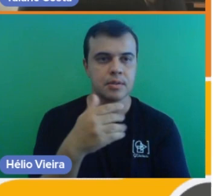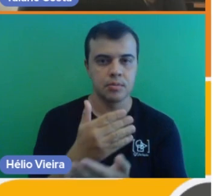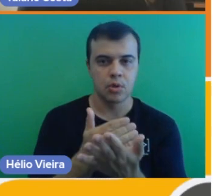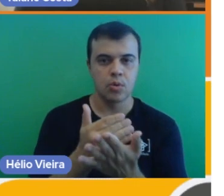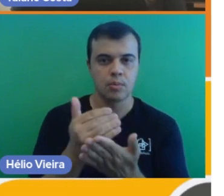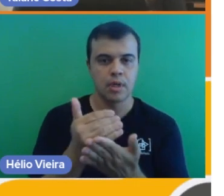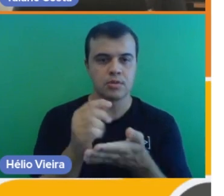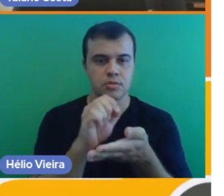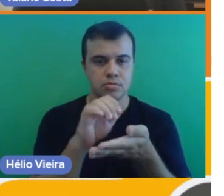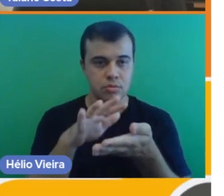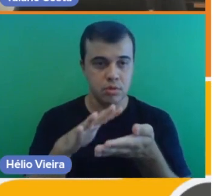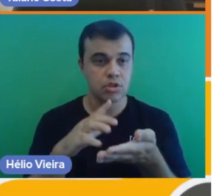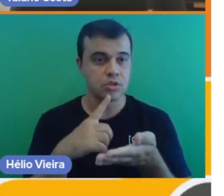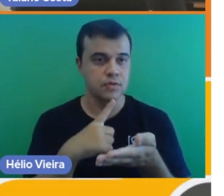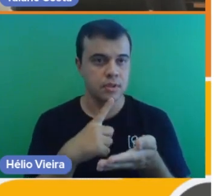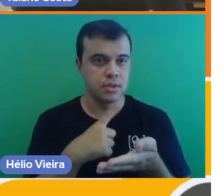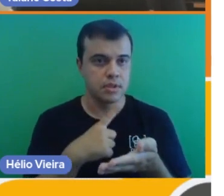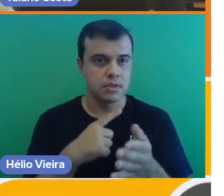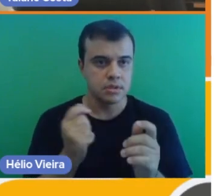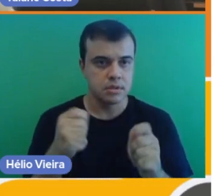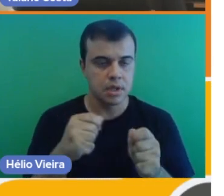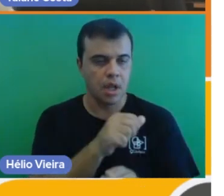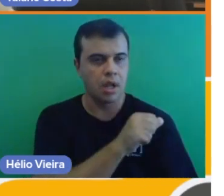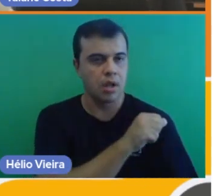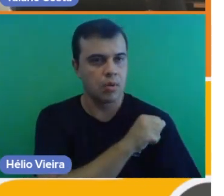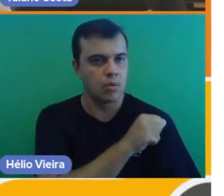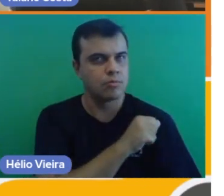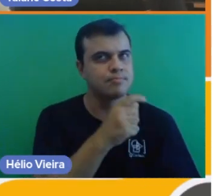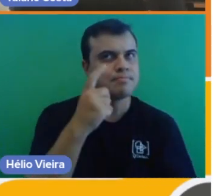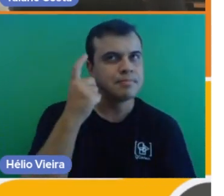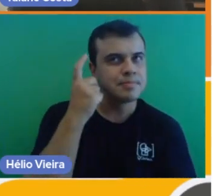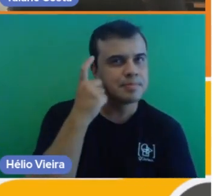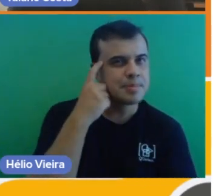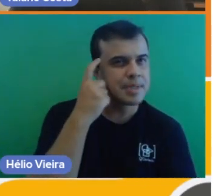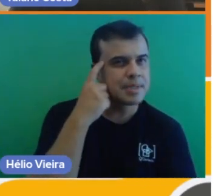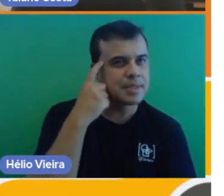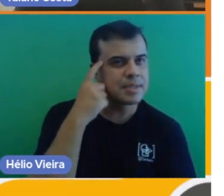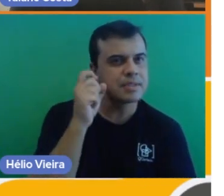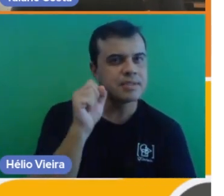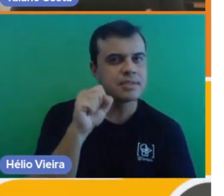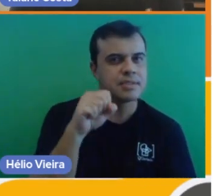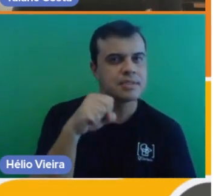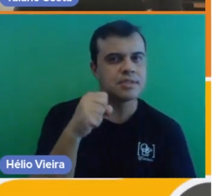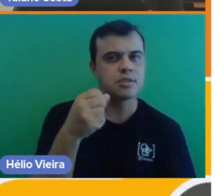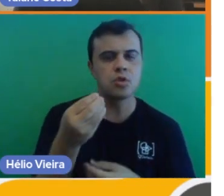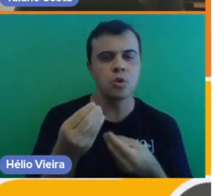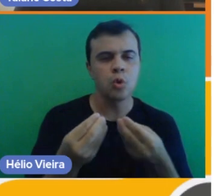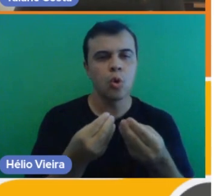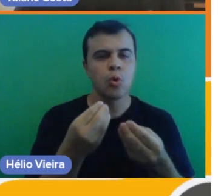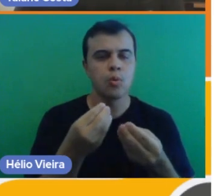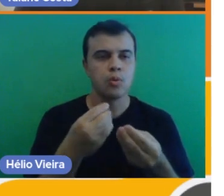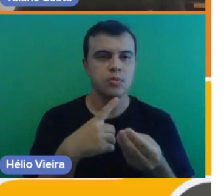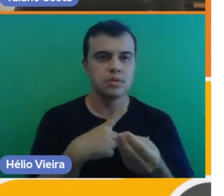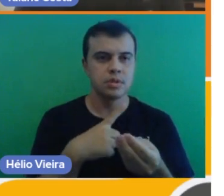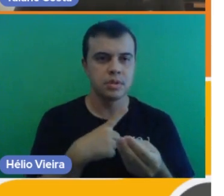introdução da atividade, para que os alunos possam refletir como